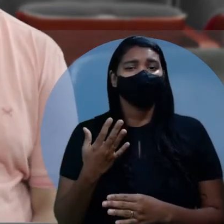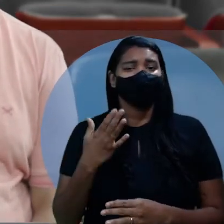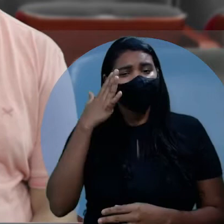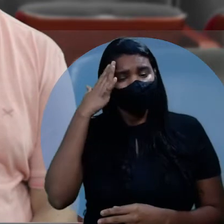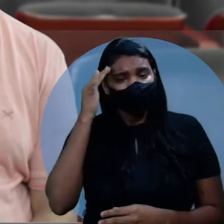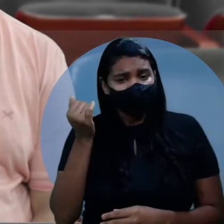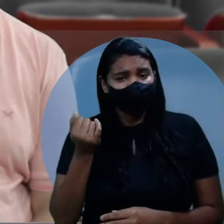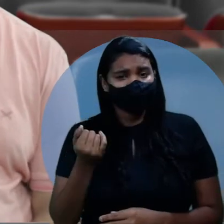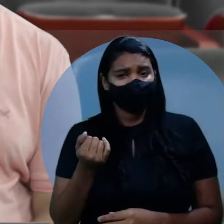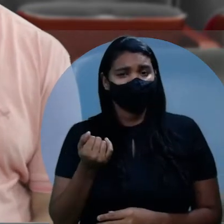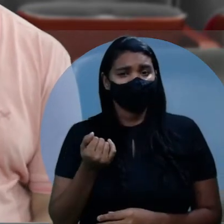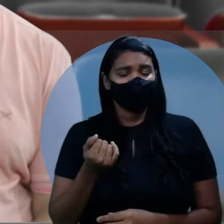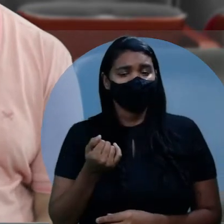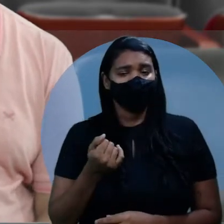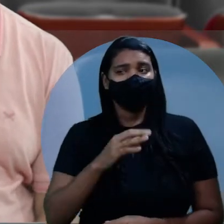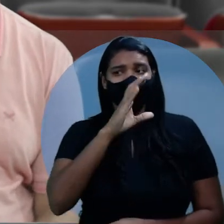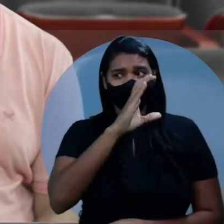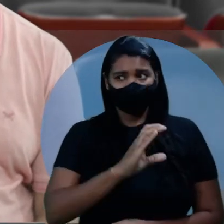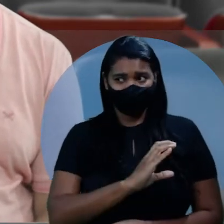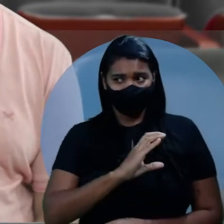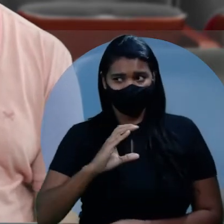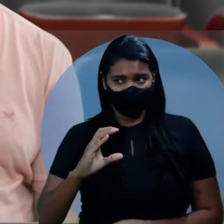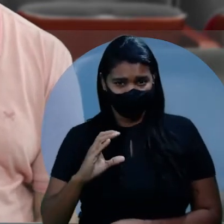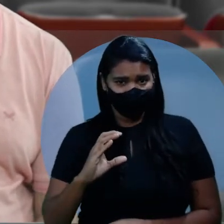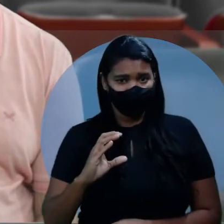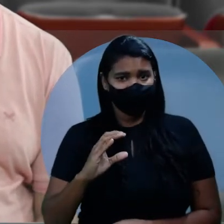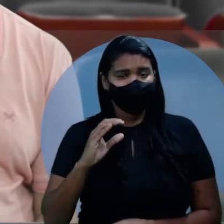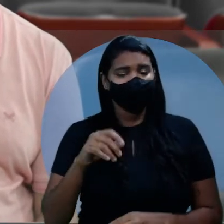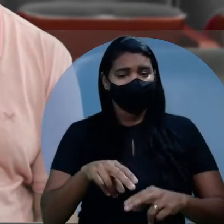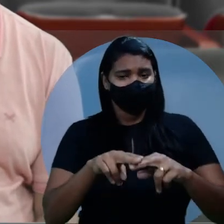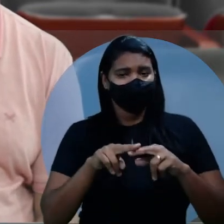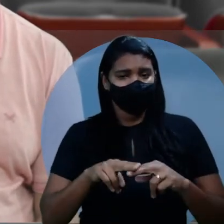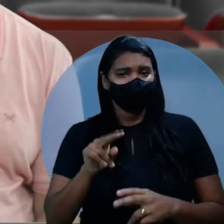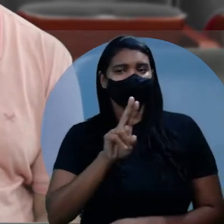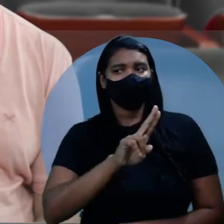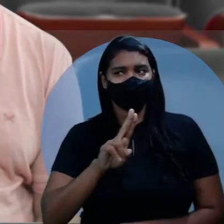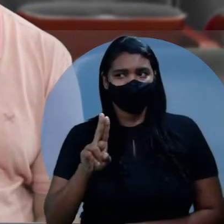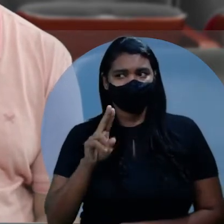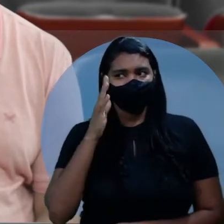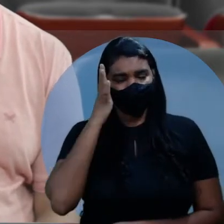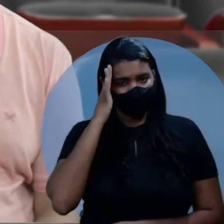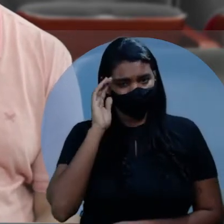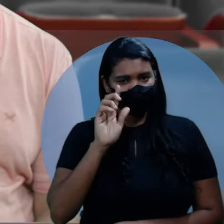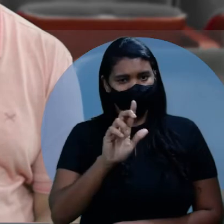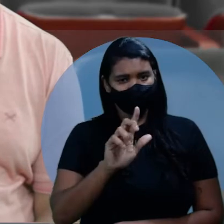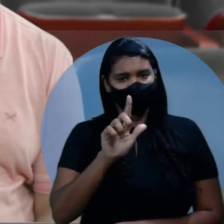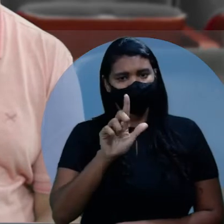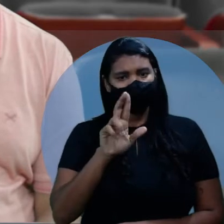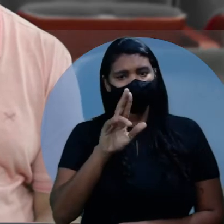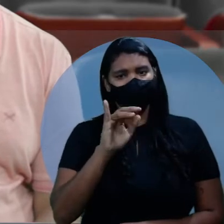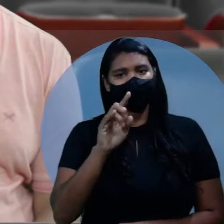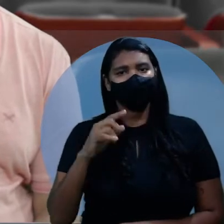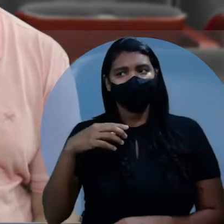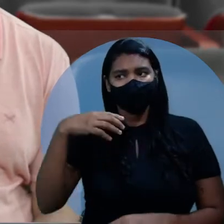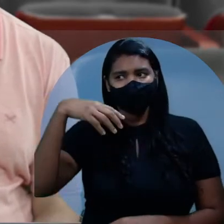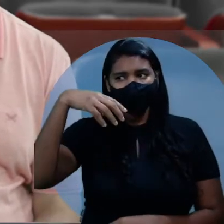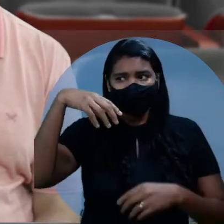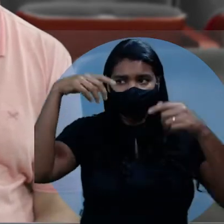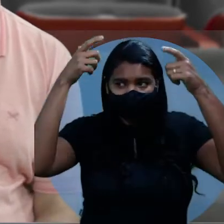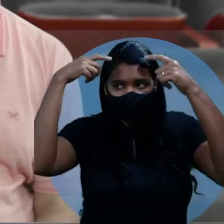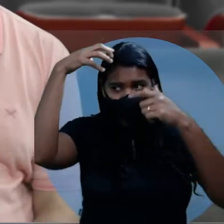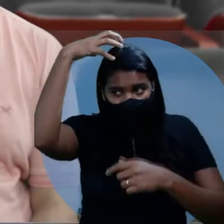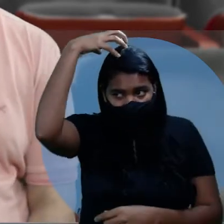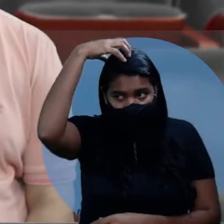era muito católico, então por isso que ele colocou o nome de Luís, porque foi o rei francês que foi canonizado.